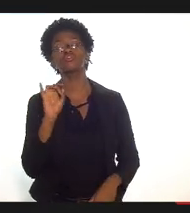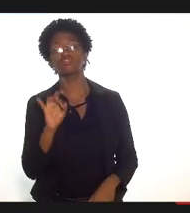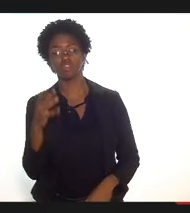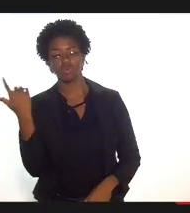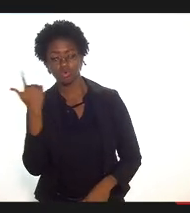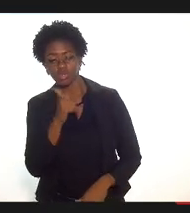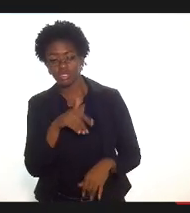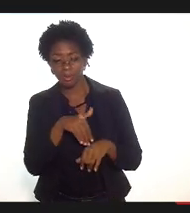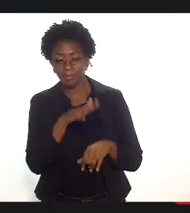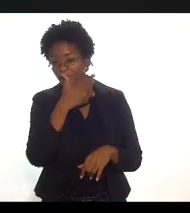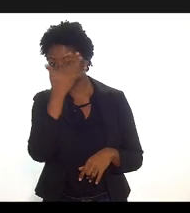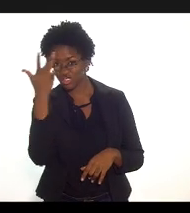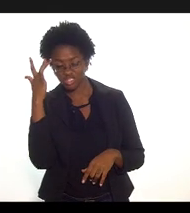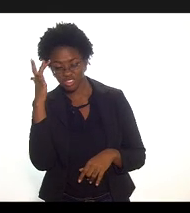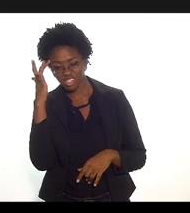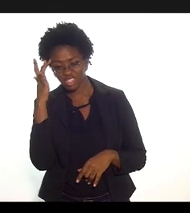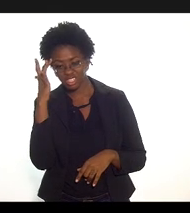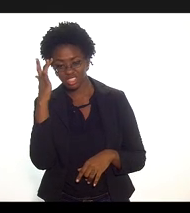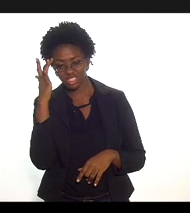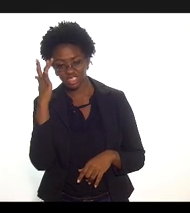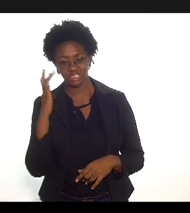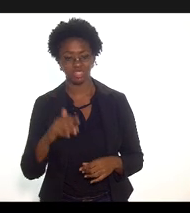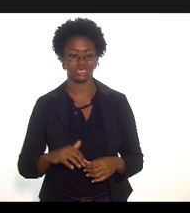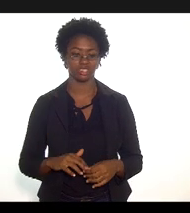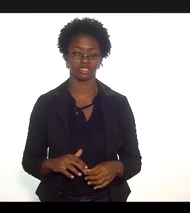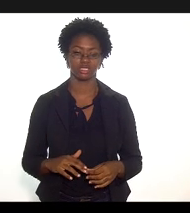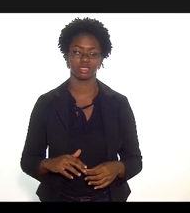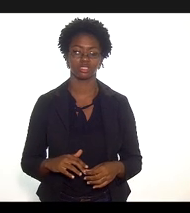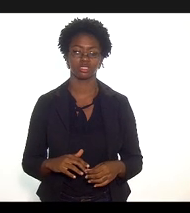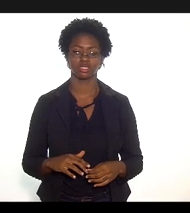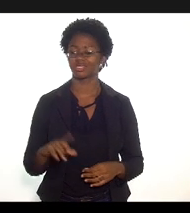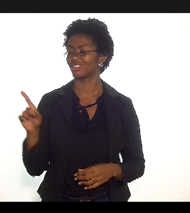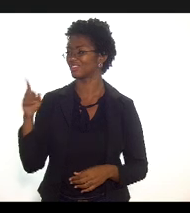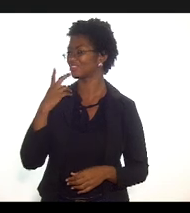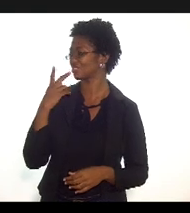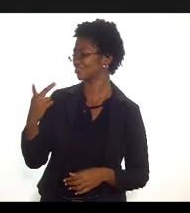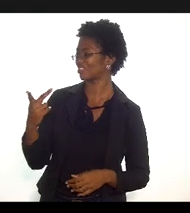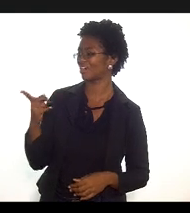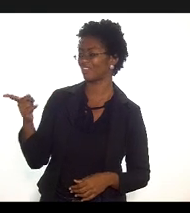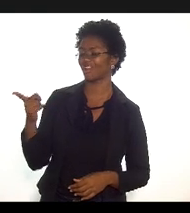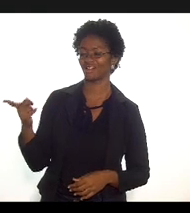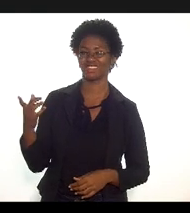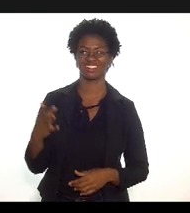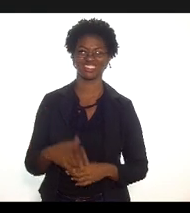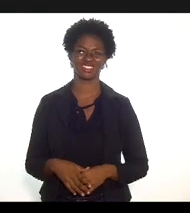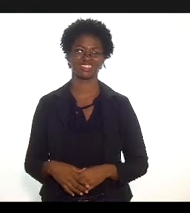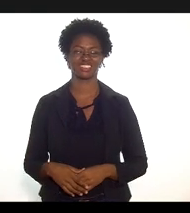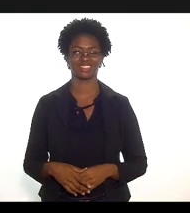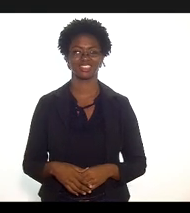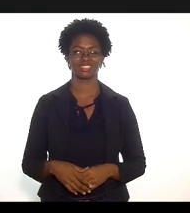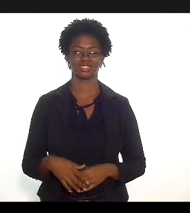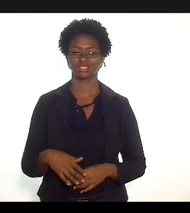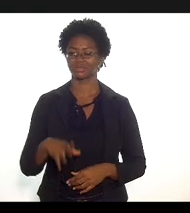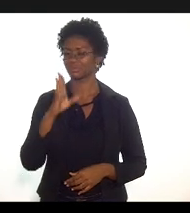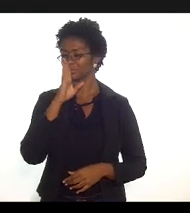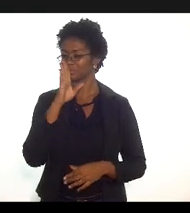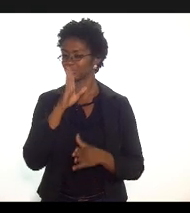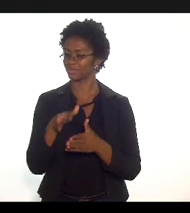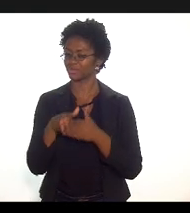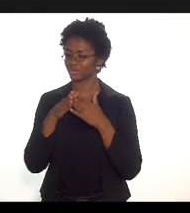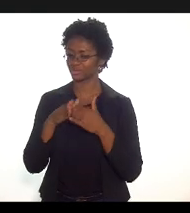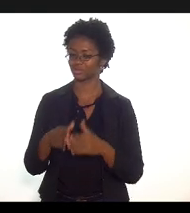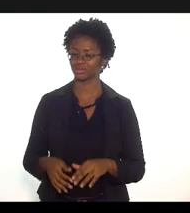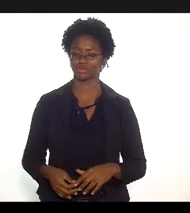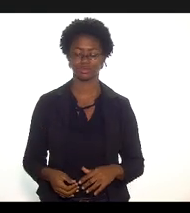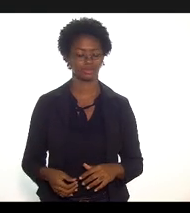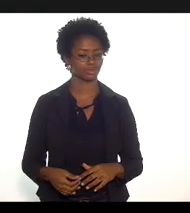o Kinder Ovo? Ou porque deu Kinder Ovo, não sei. Apareceu aí alguém falando de Kinder Ovo. Né? Desliga aí o microfone, gente. Um minutinho,